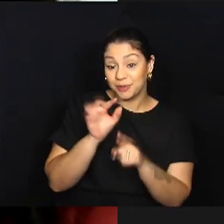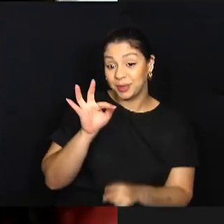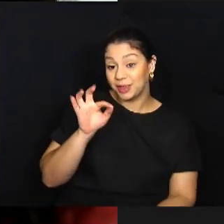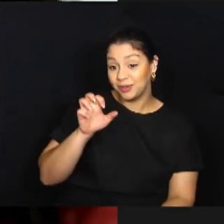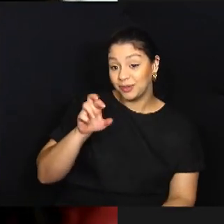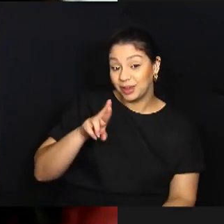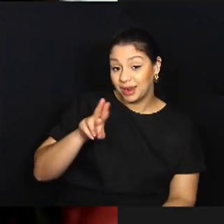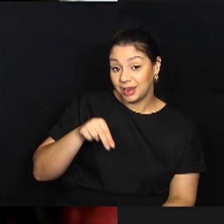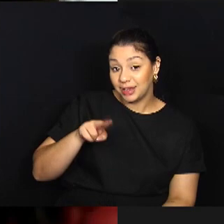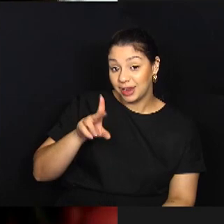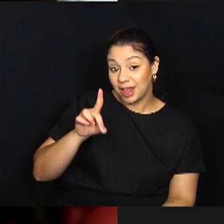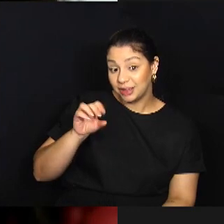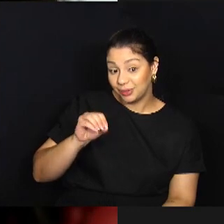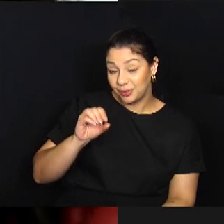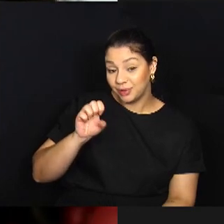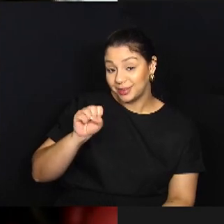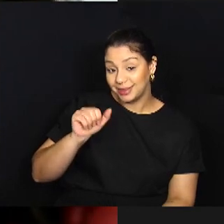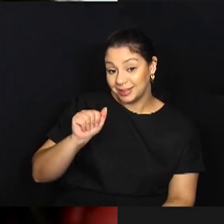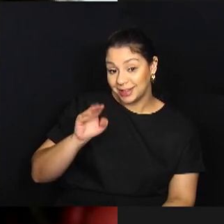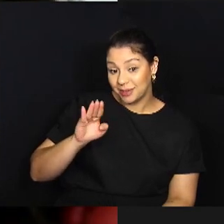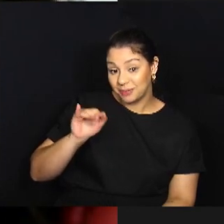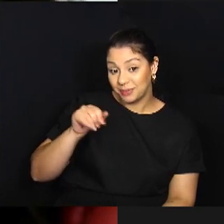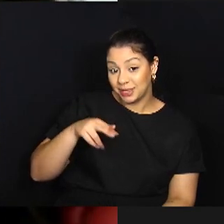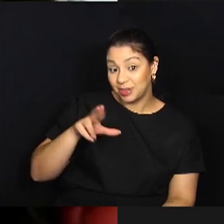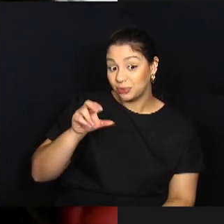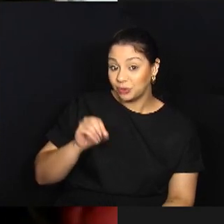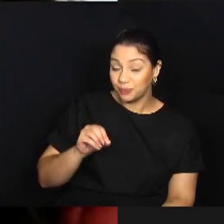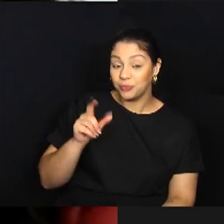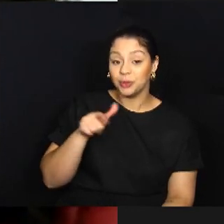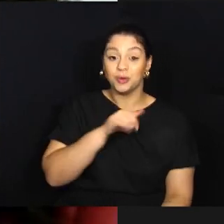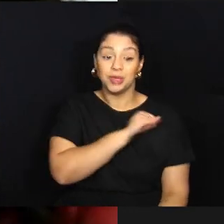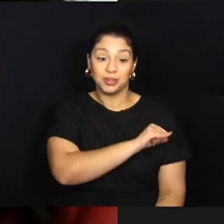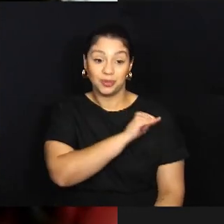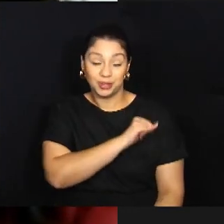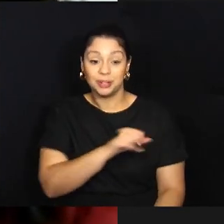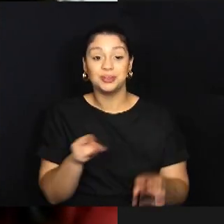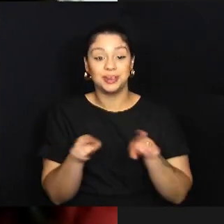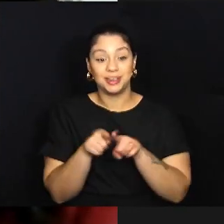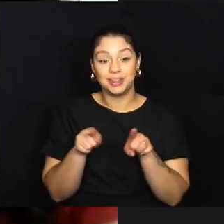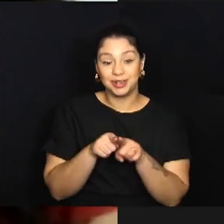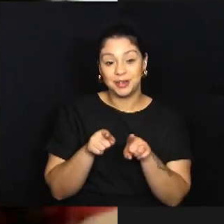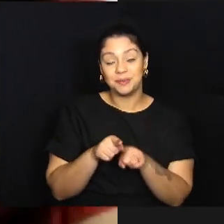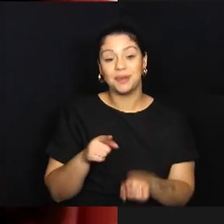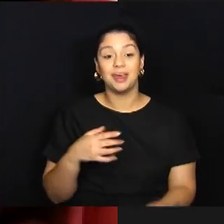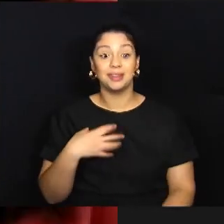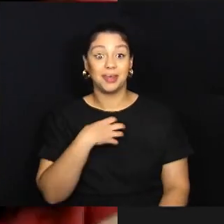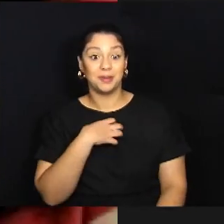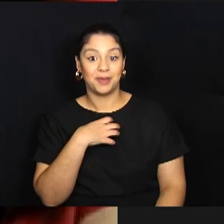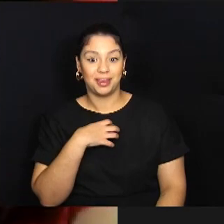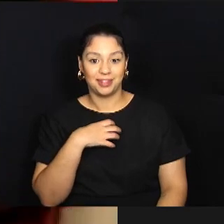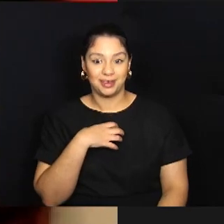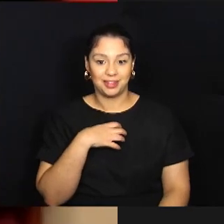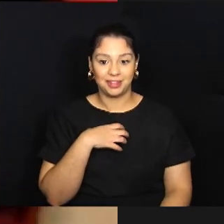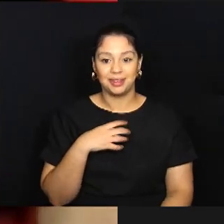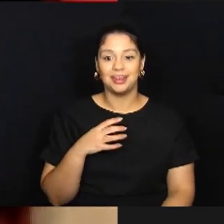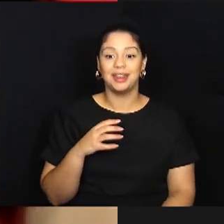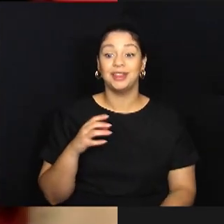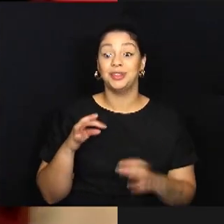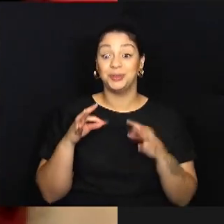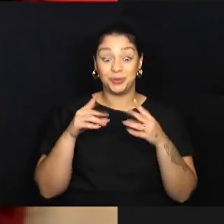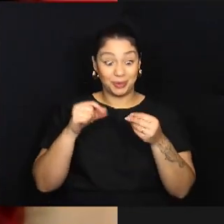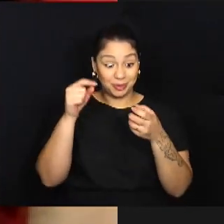agora, por Minas Gerais e Rio de Janeiro, e também Jorge Amado, na Bahia. Eu queria fazer tudo isso de uma vez só.